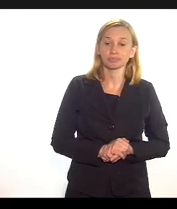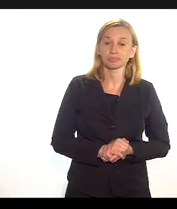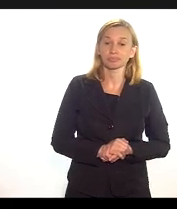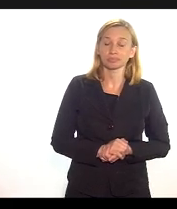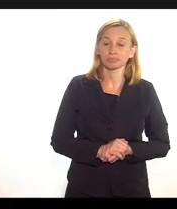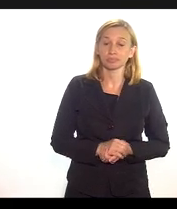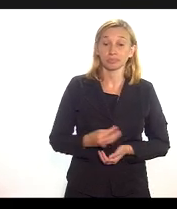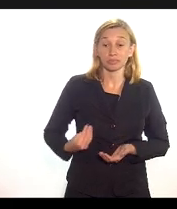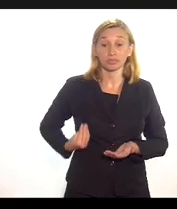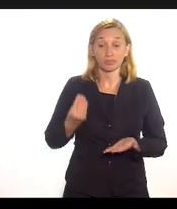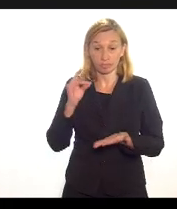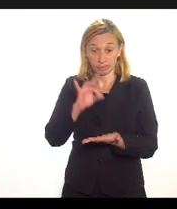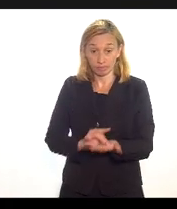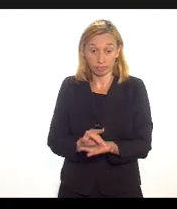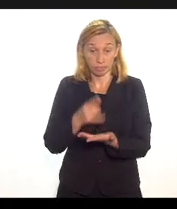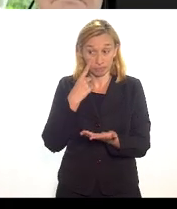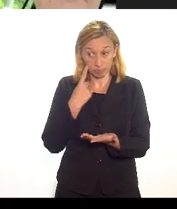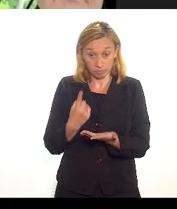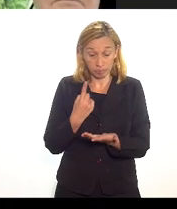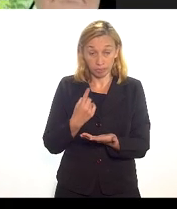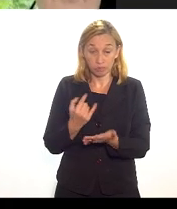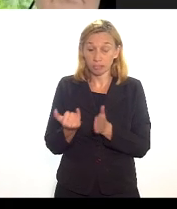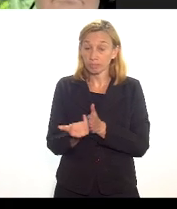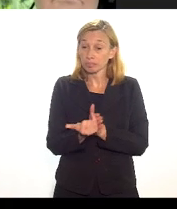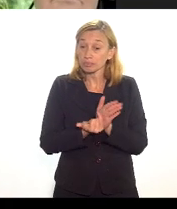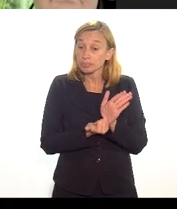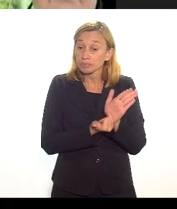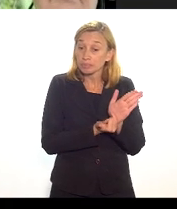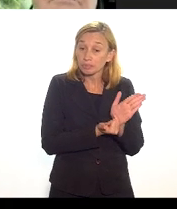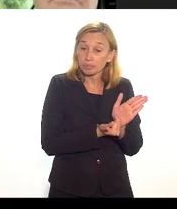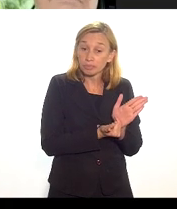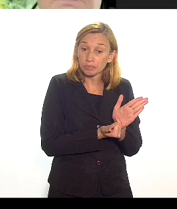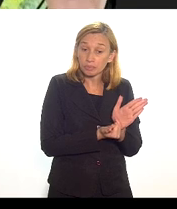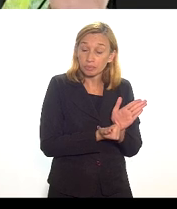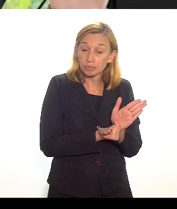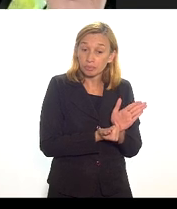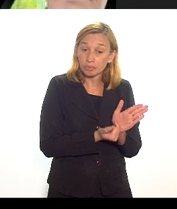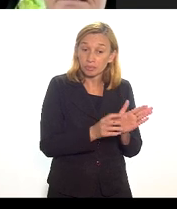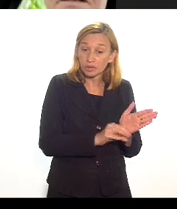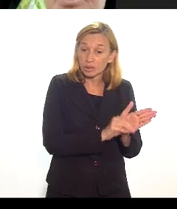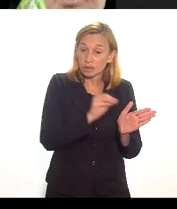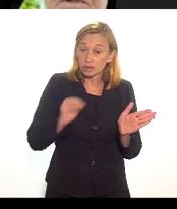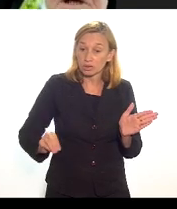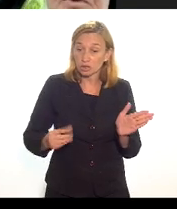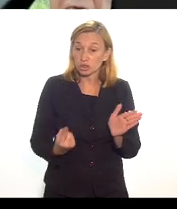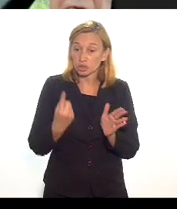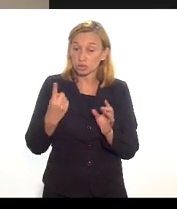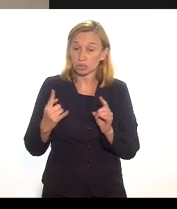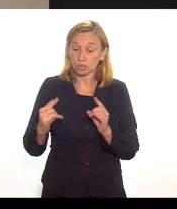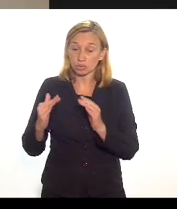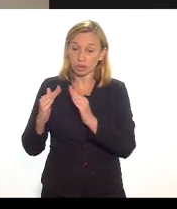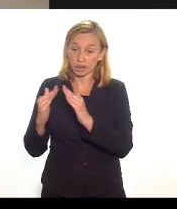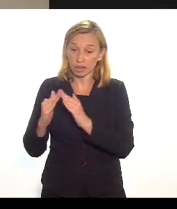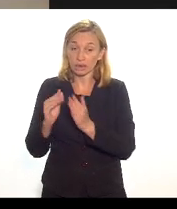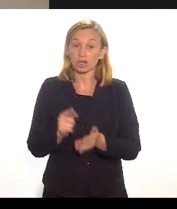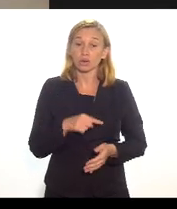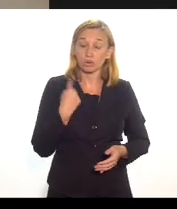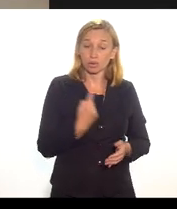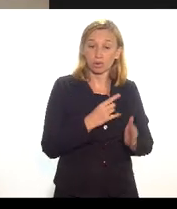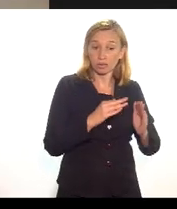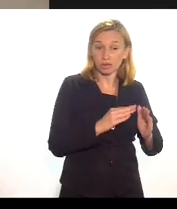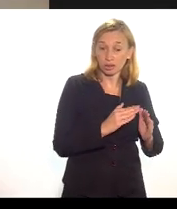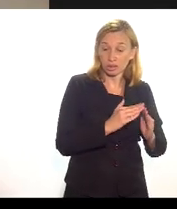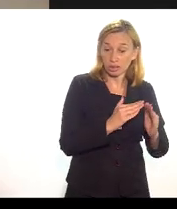na vida real, né? Que é o imposto de transferência de um imóvel. Né? Quando a gente transfere